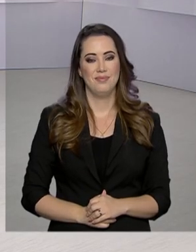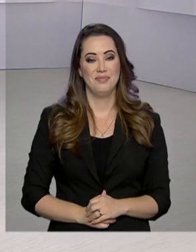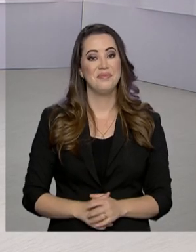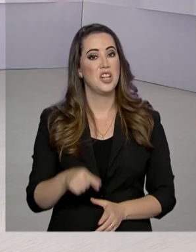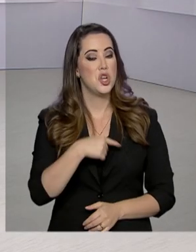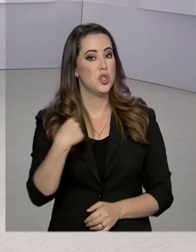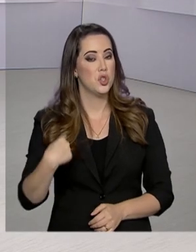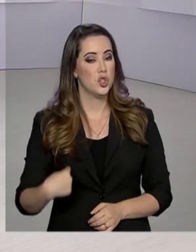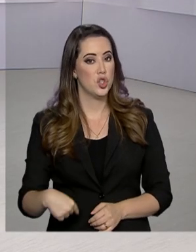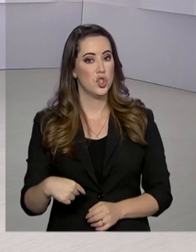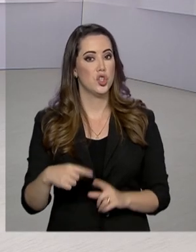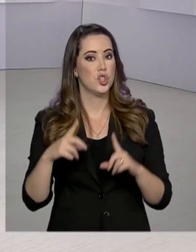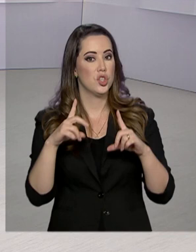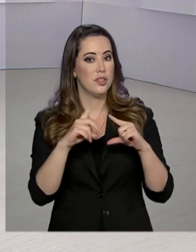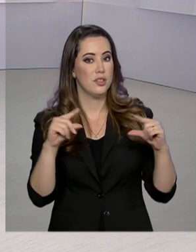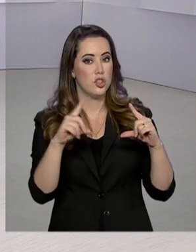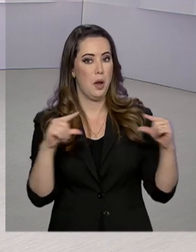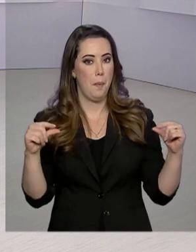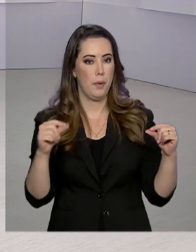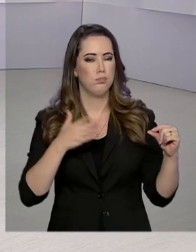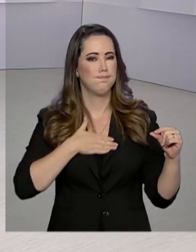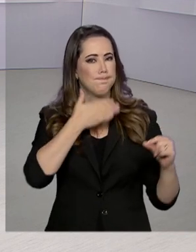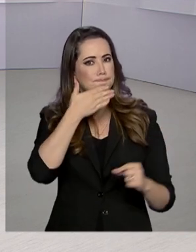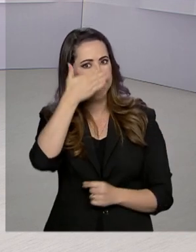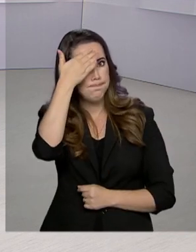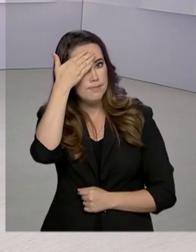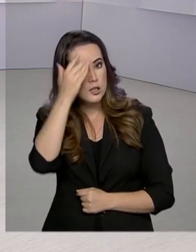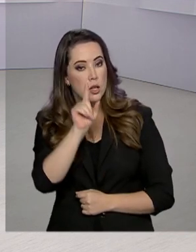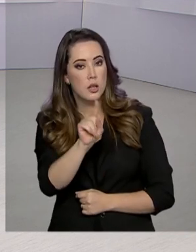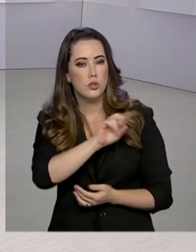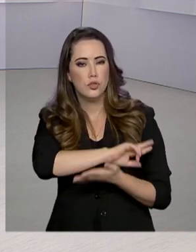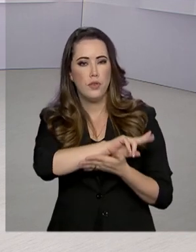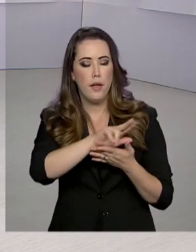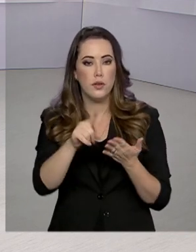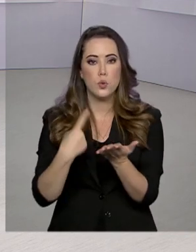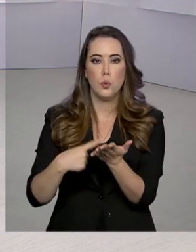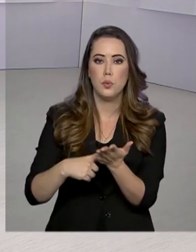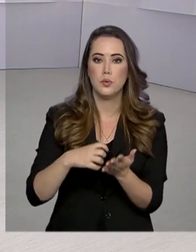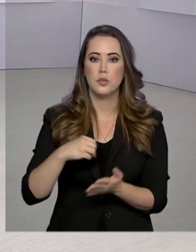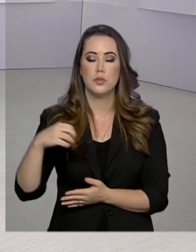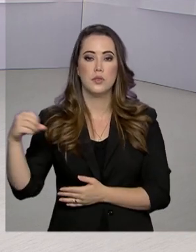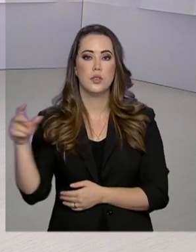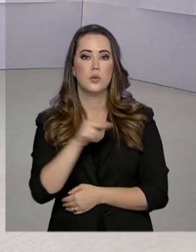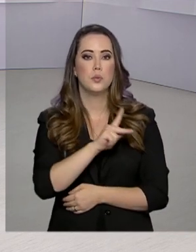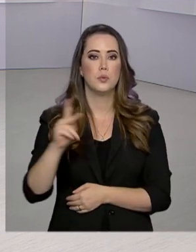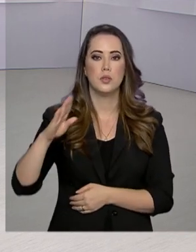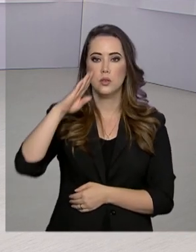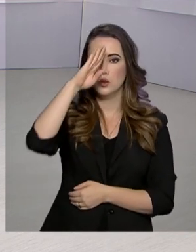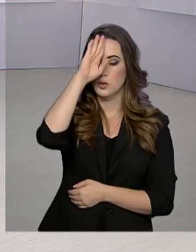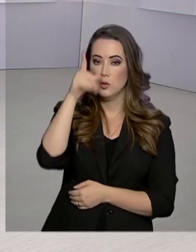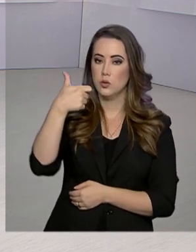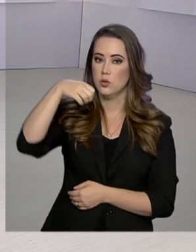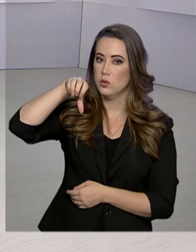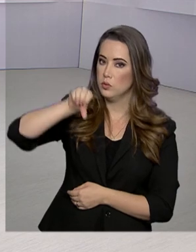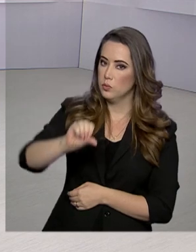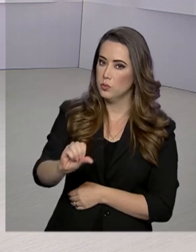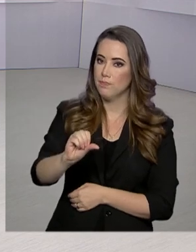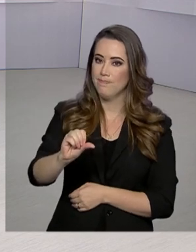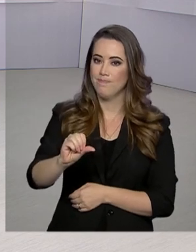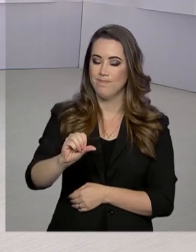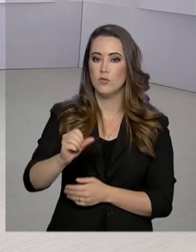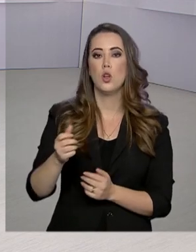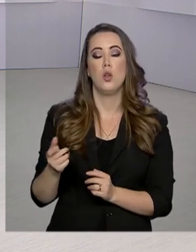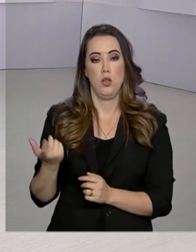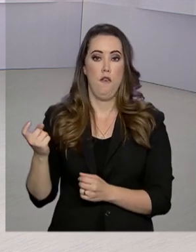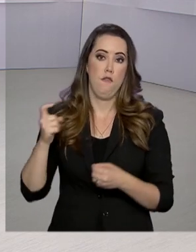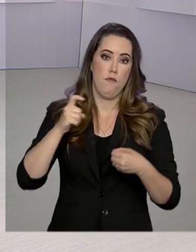China, Japão, Arábia Saudita. Algumas das agendas internacionais do presidente Jair Bolsonaro em 2019. Na